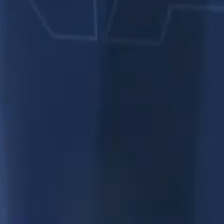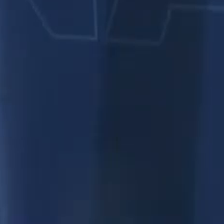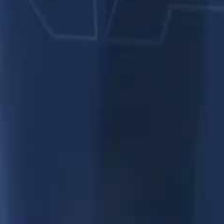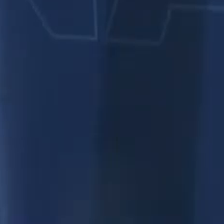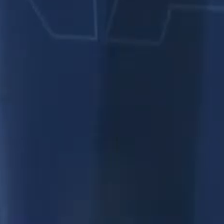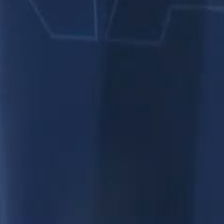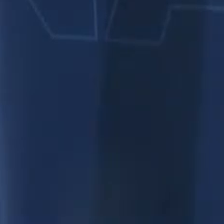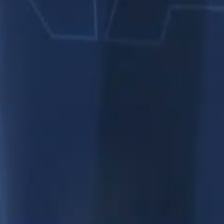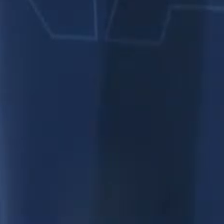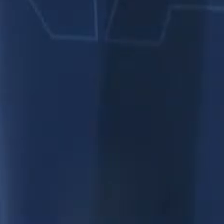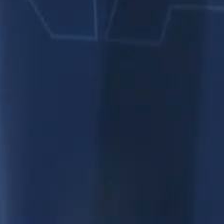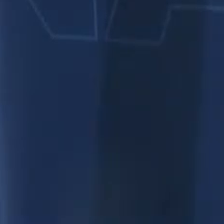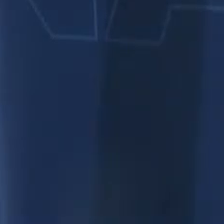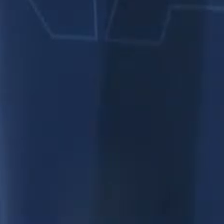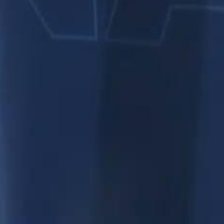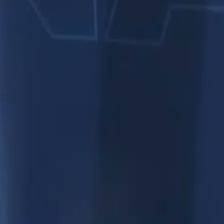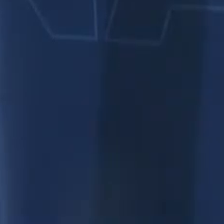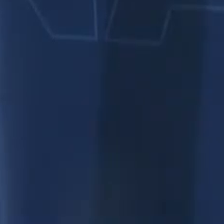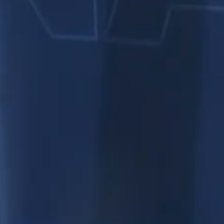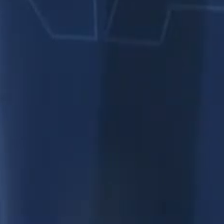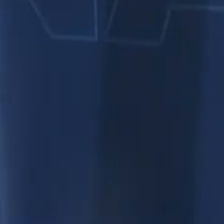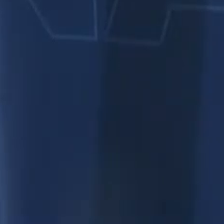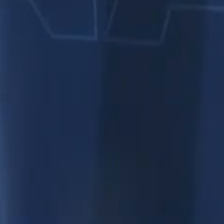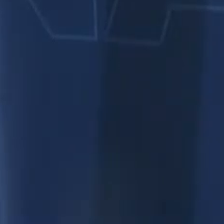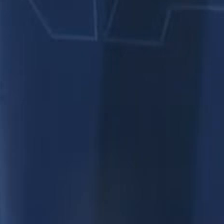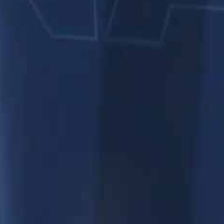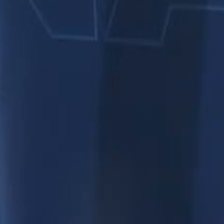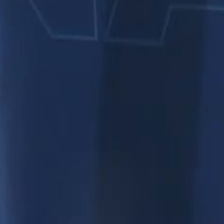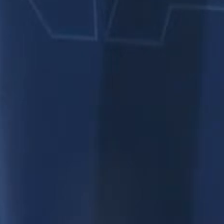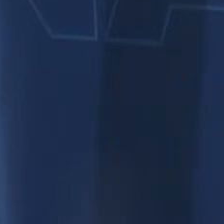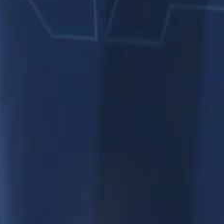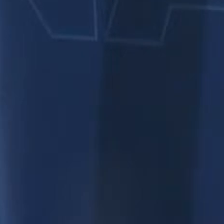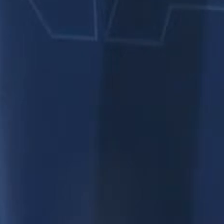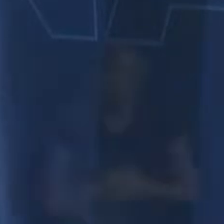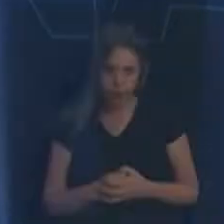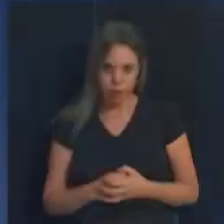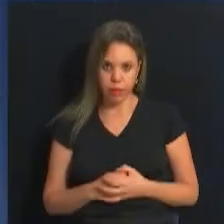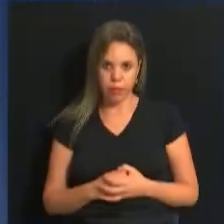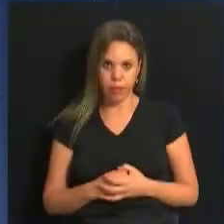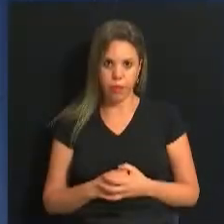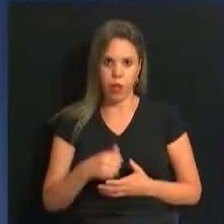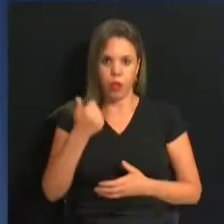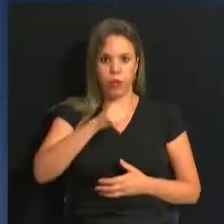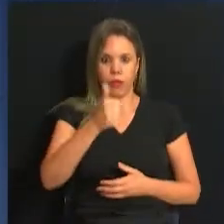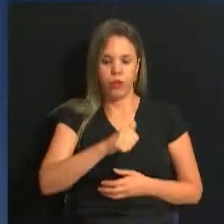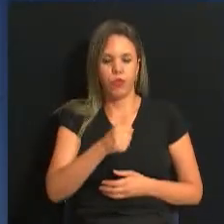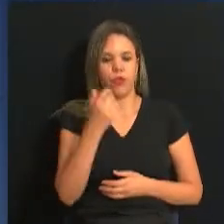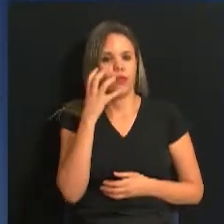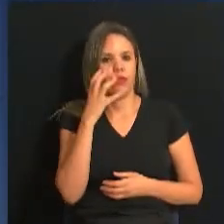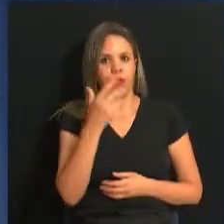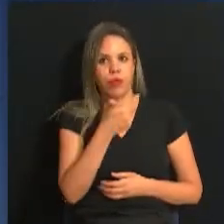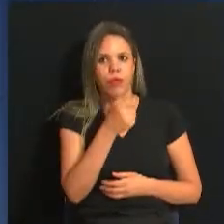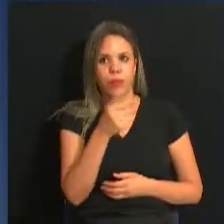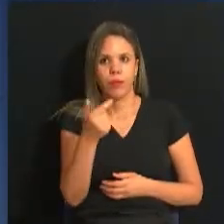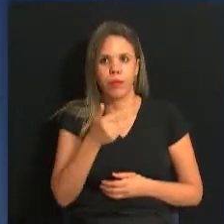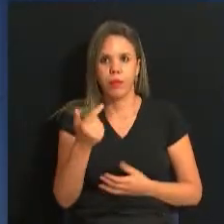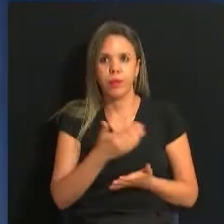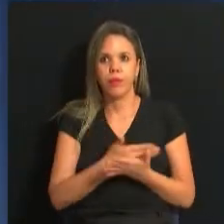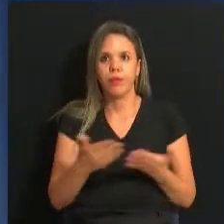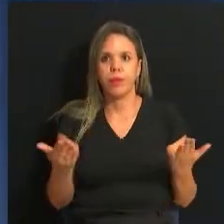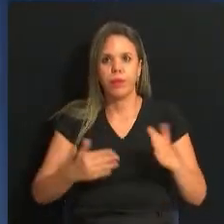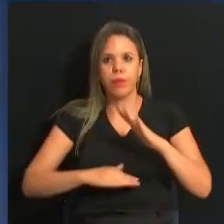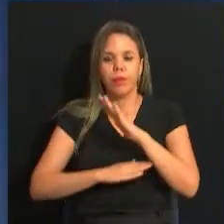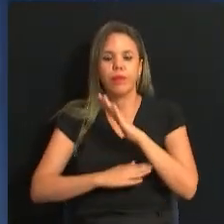Olá, seja bem-vinda, seja bem-vindo. Sextou, 11 de fevereiro de 2022. Começa agora o